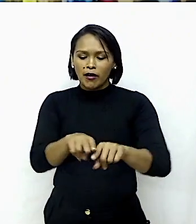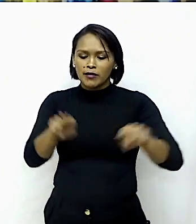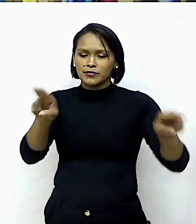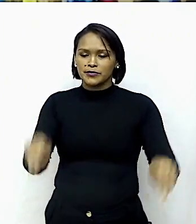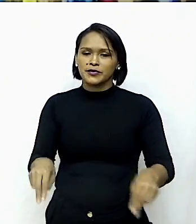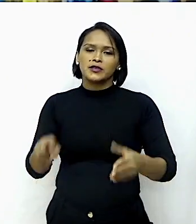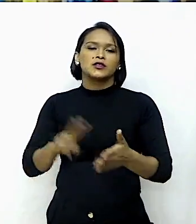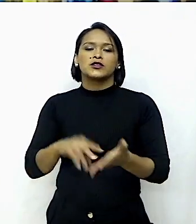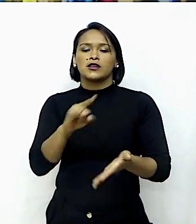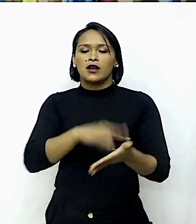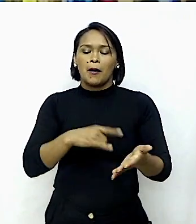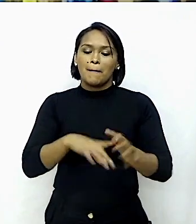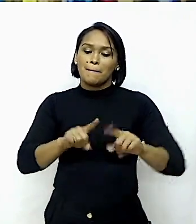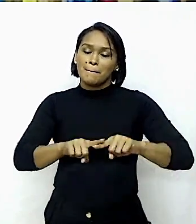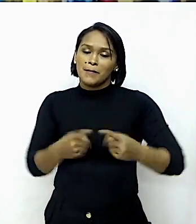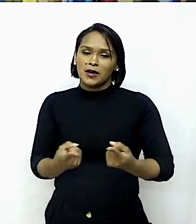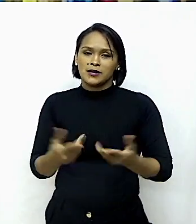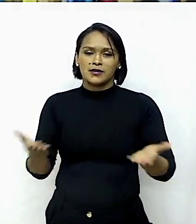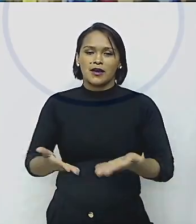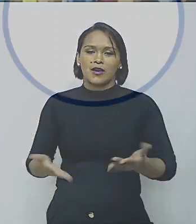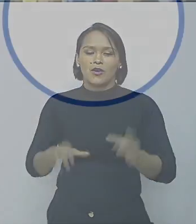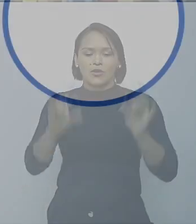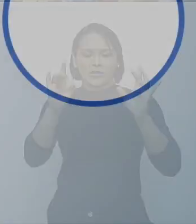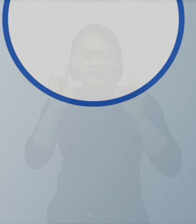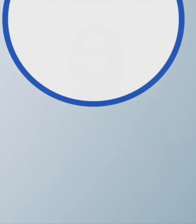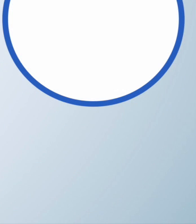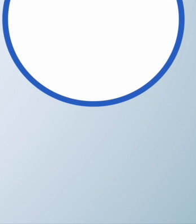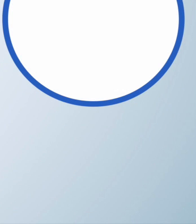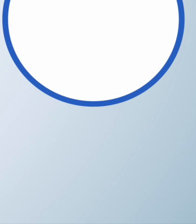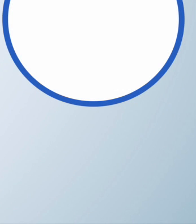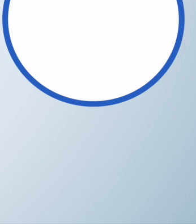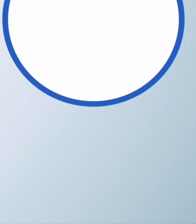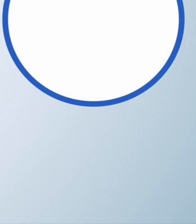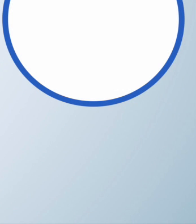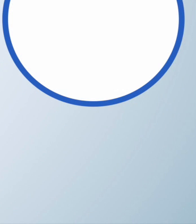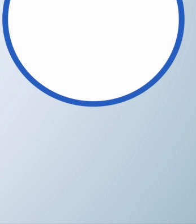mesa mas eu e agora infelizmente não tem de cabeça obrigado